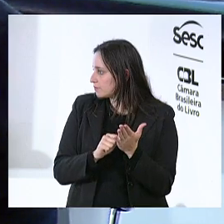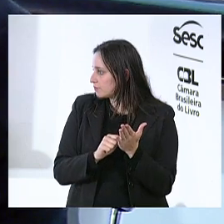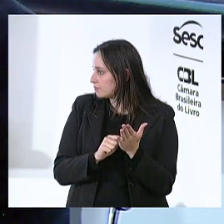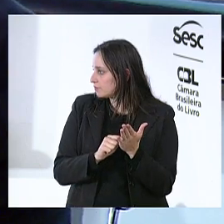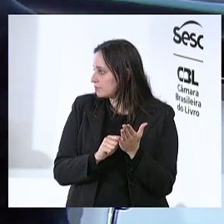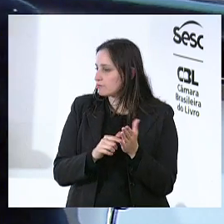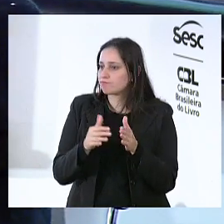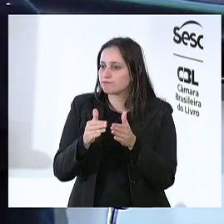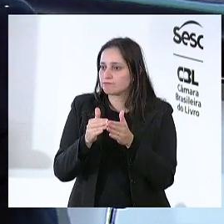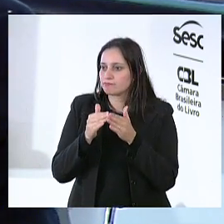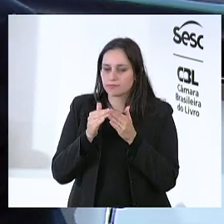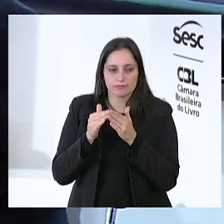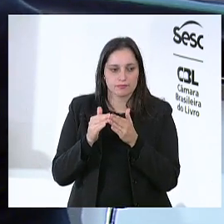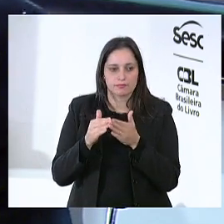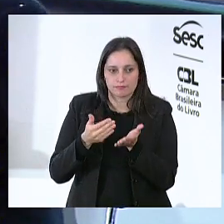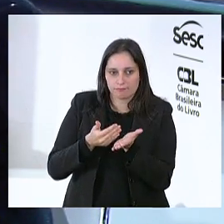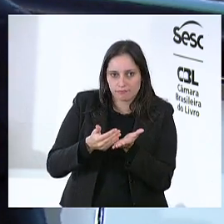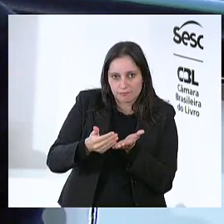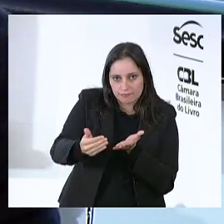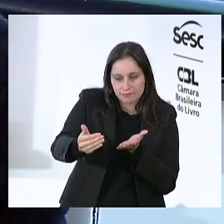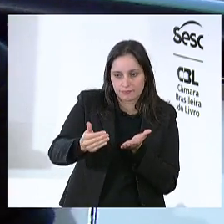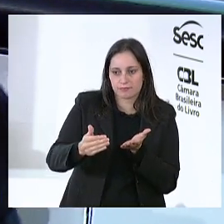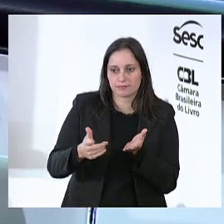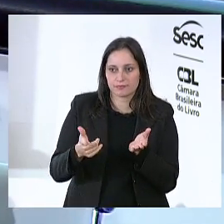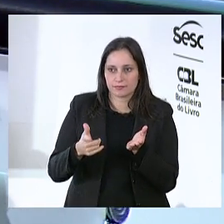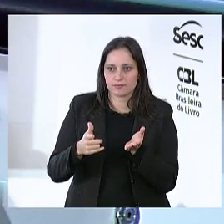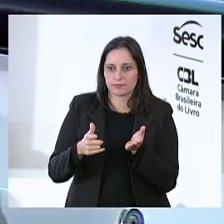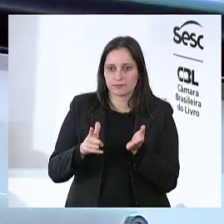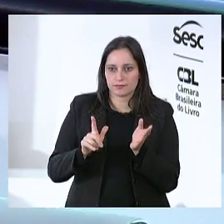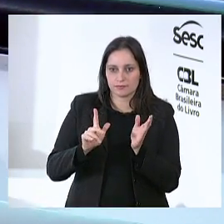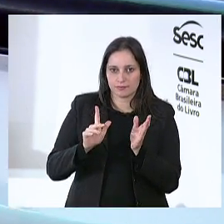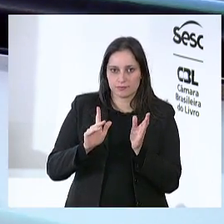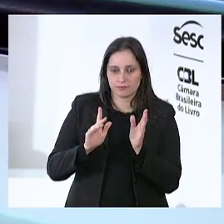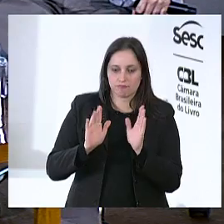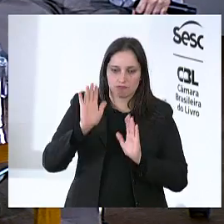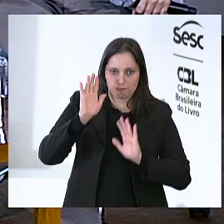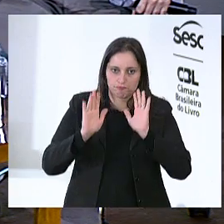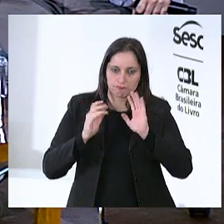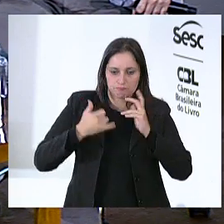e pedir para, a partir daí, ele comentar.